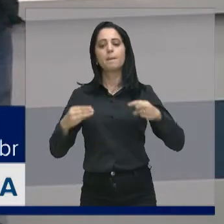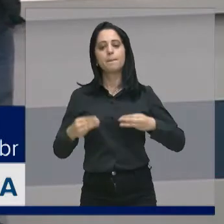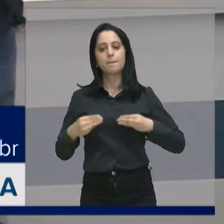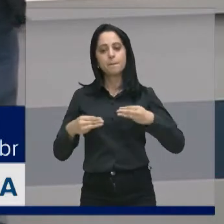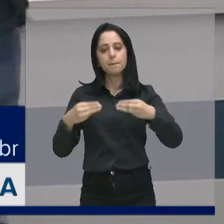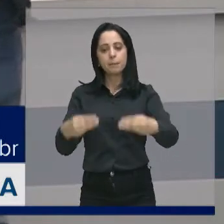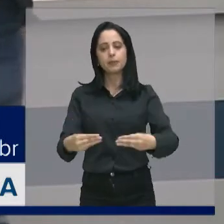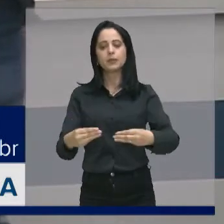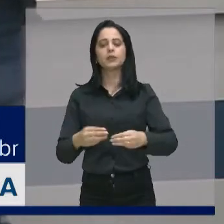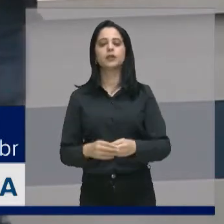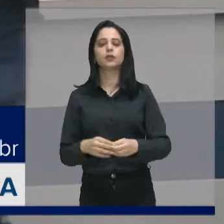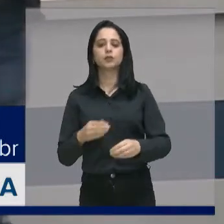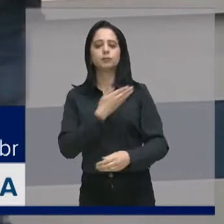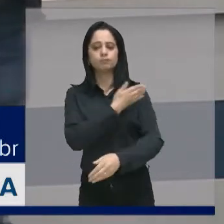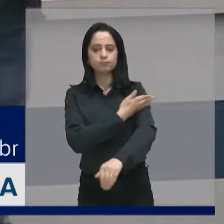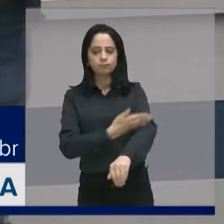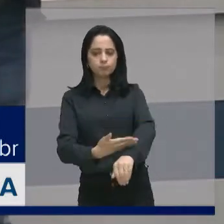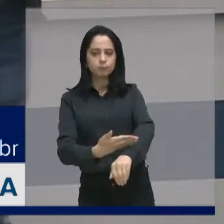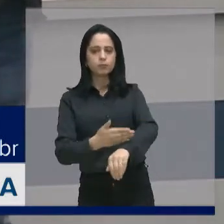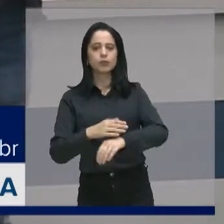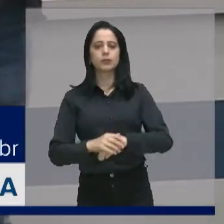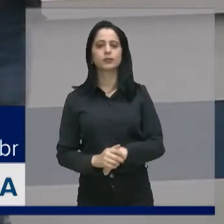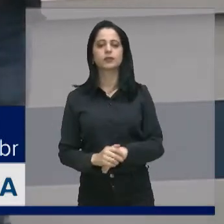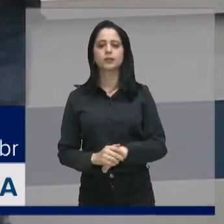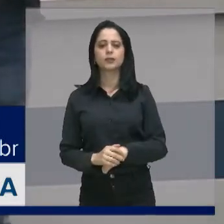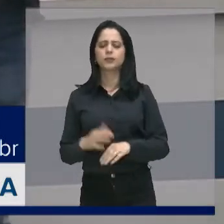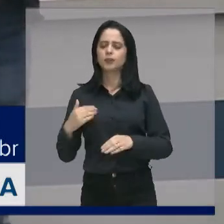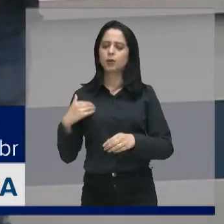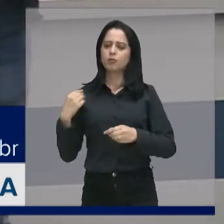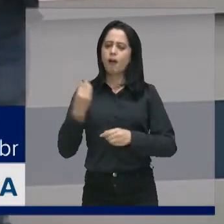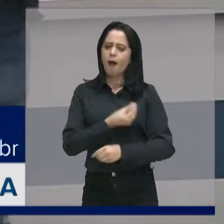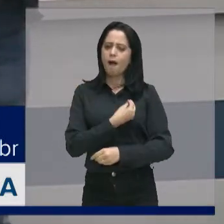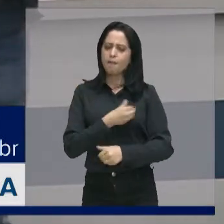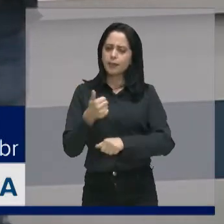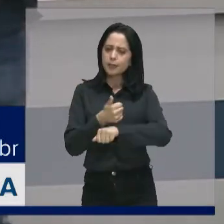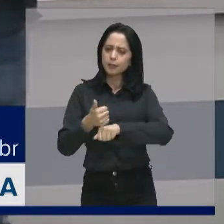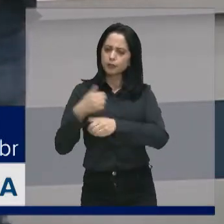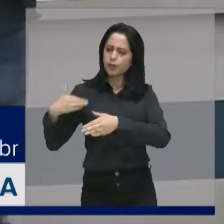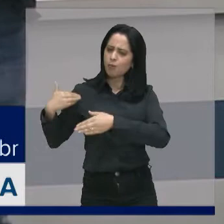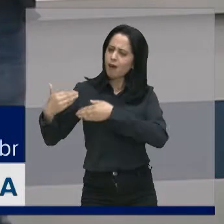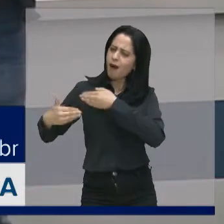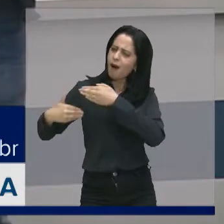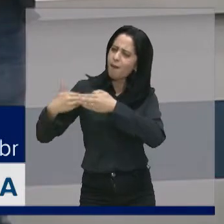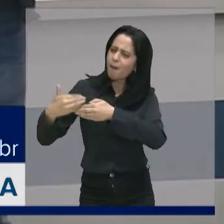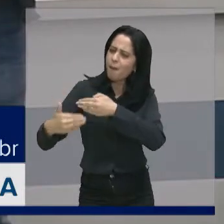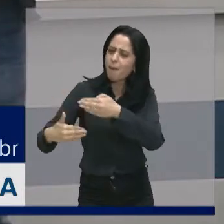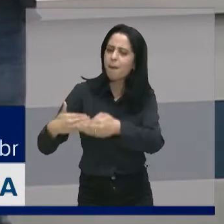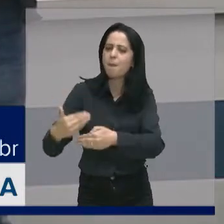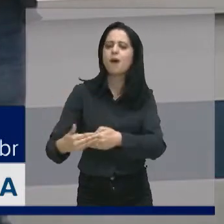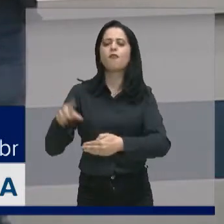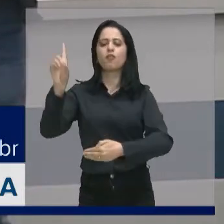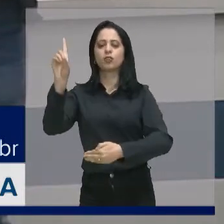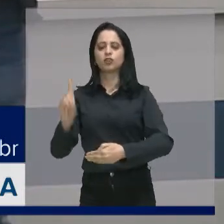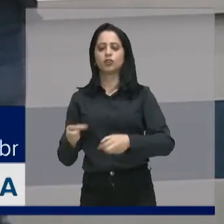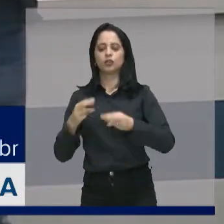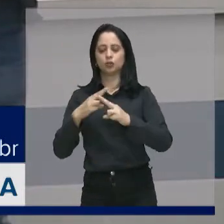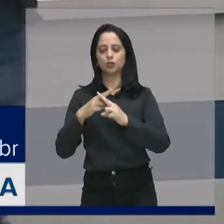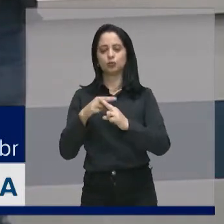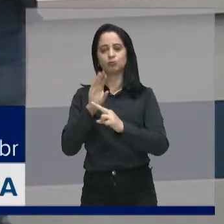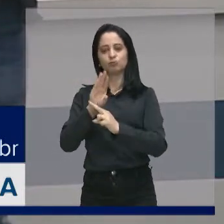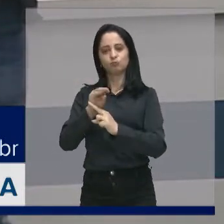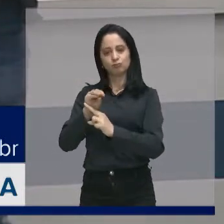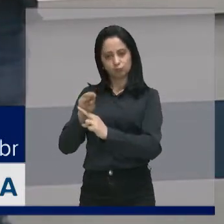2012 a março de 2014. Ao longo da carreira, foi diretor do Instituto do INPE e do Laboratório Nacional